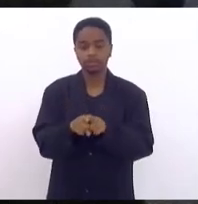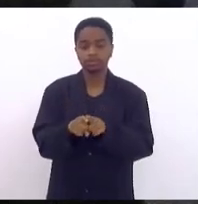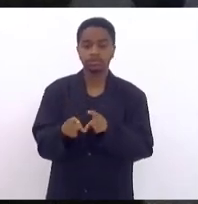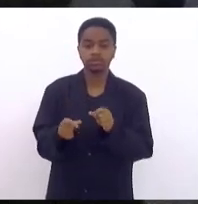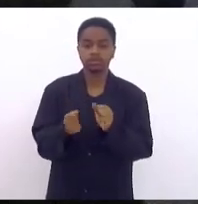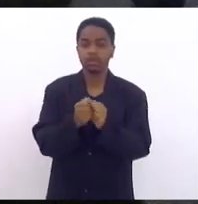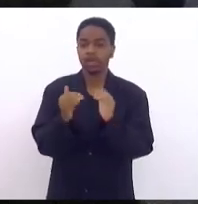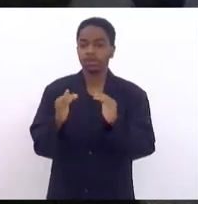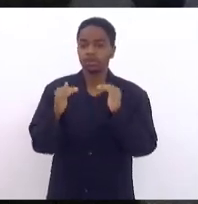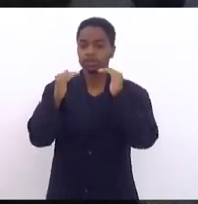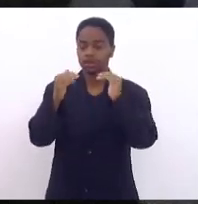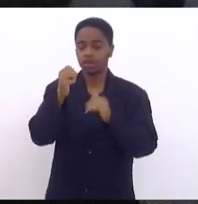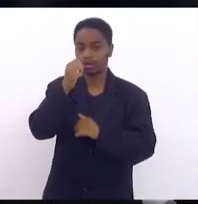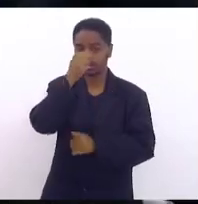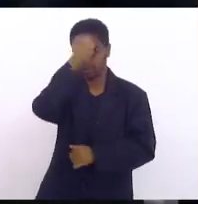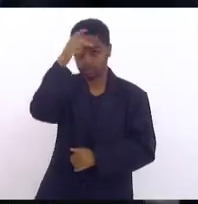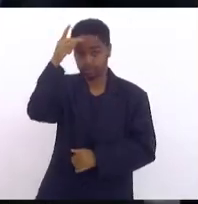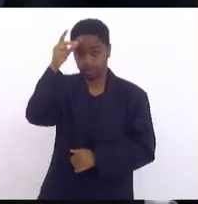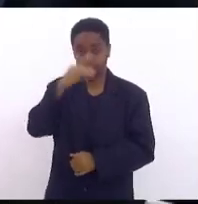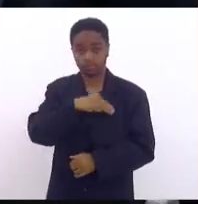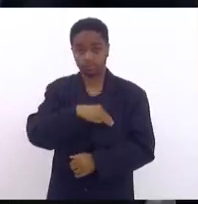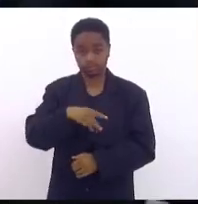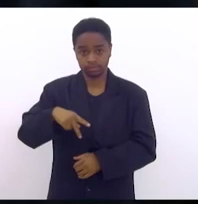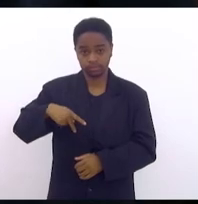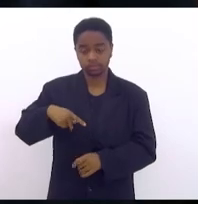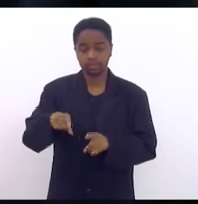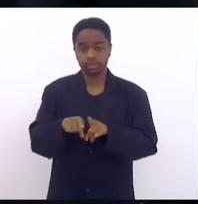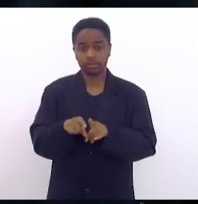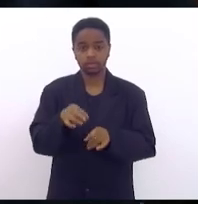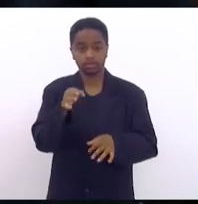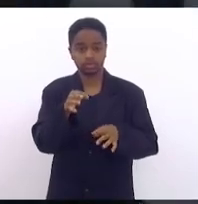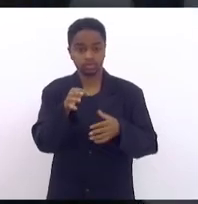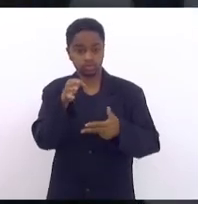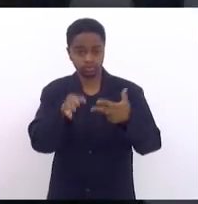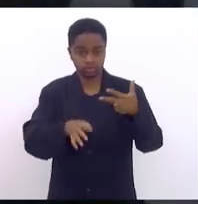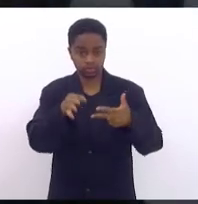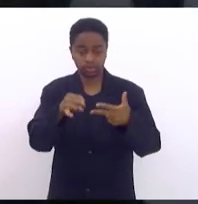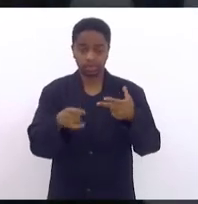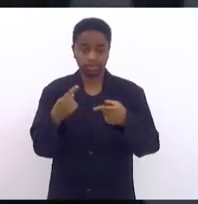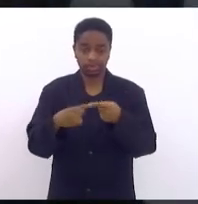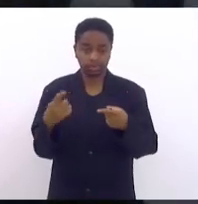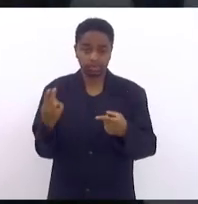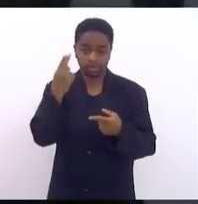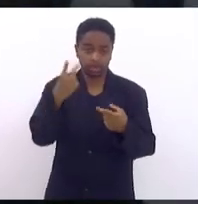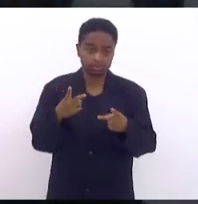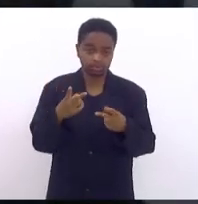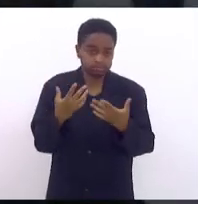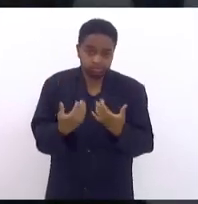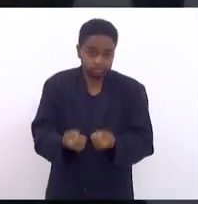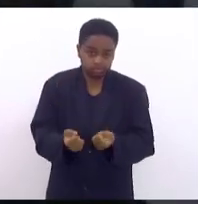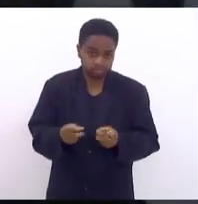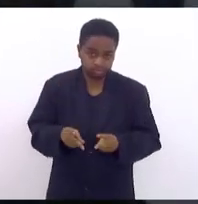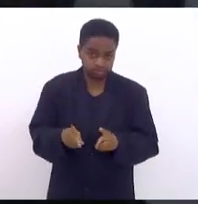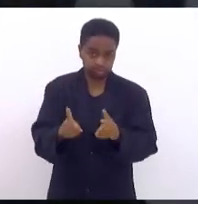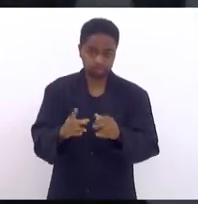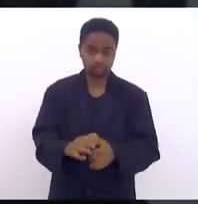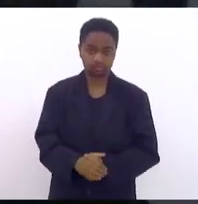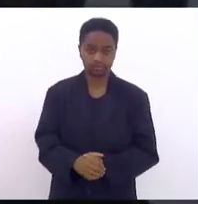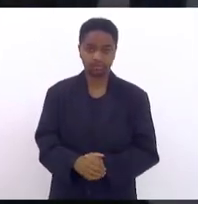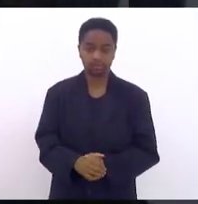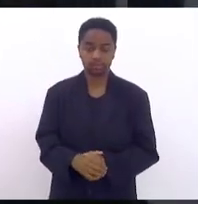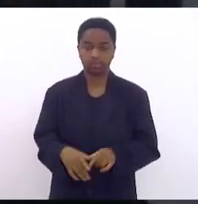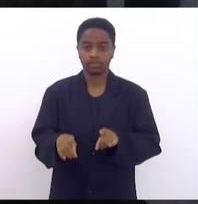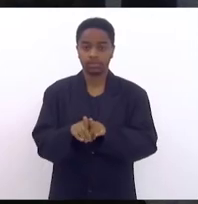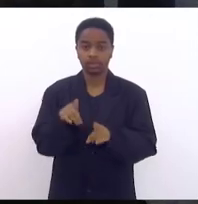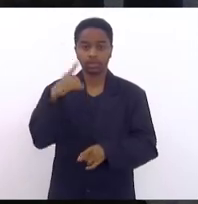autoridades municipais, Ministério Público, Poder Judiciário. Chegou a um ponto insustentável. O deputado Márcio